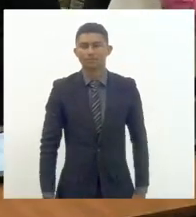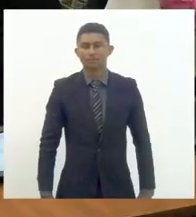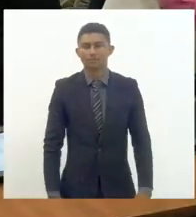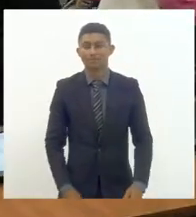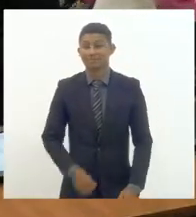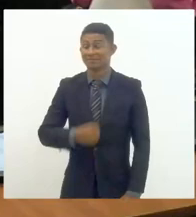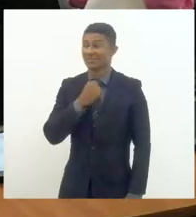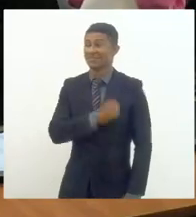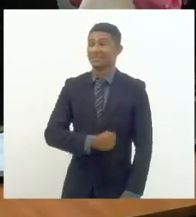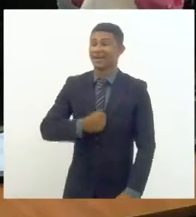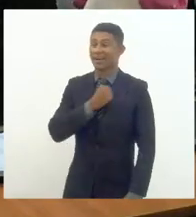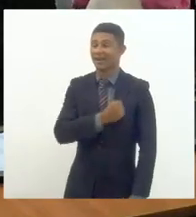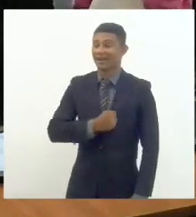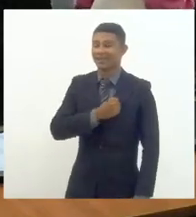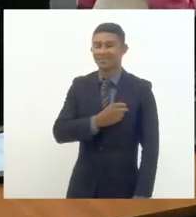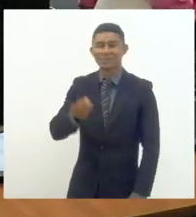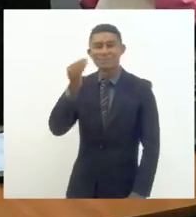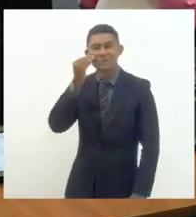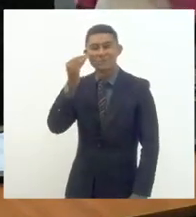Saudade, hein, Lucinha? Beijos.